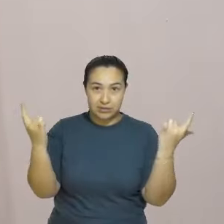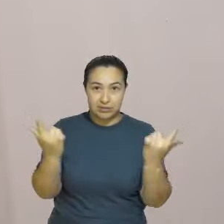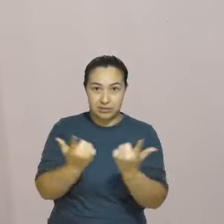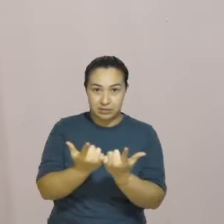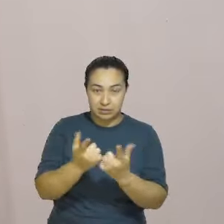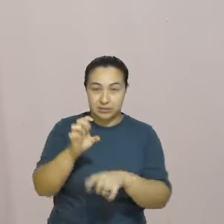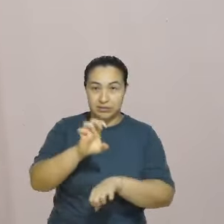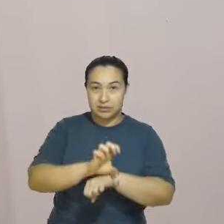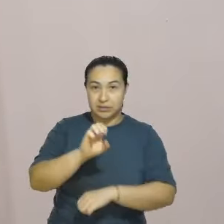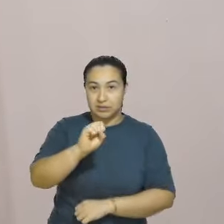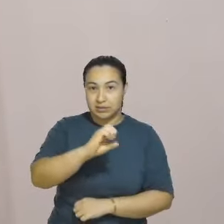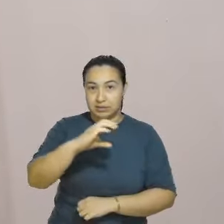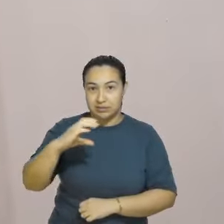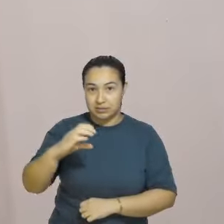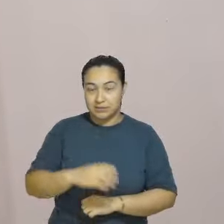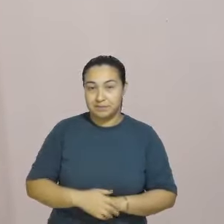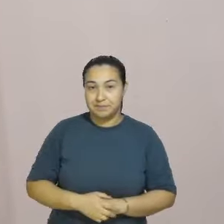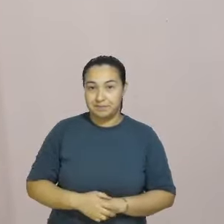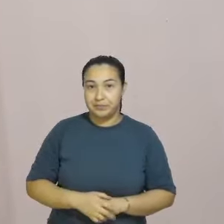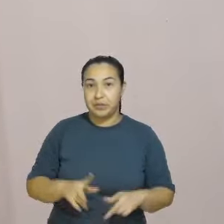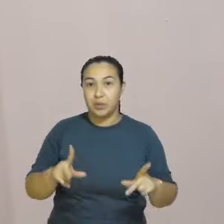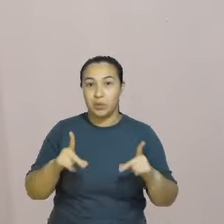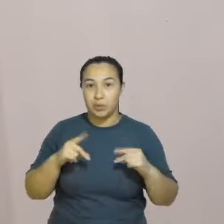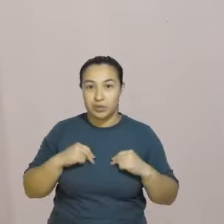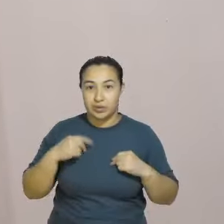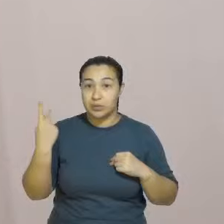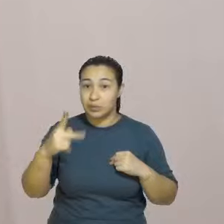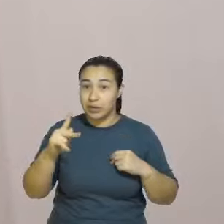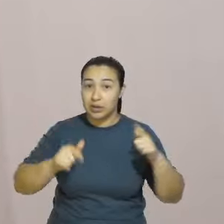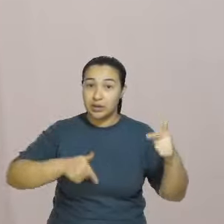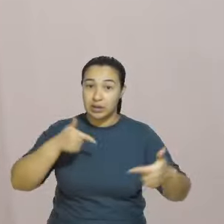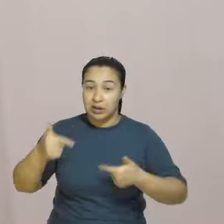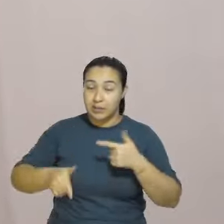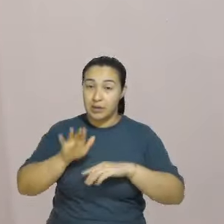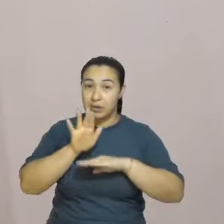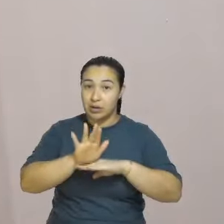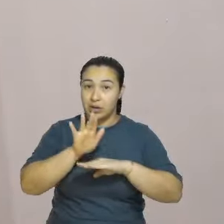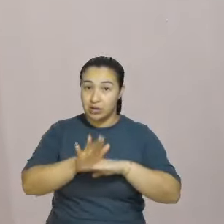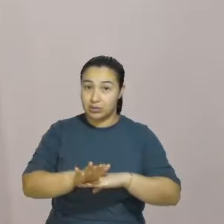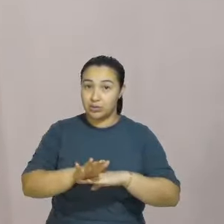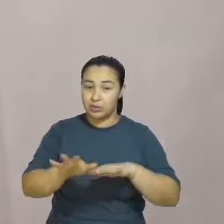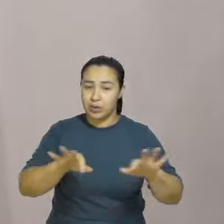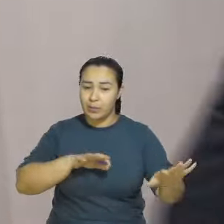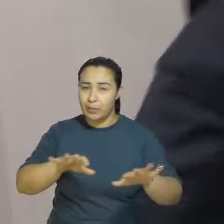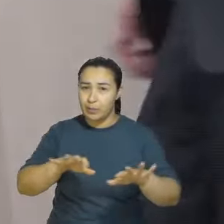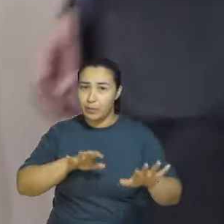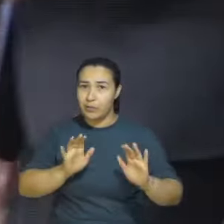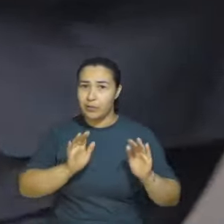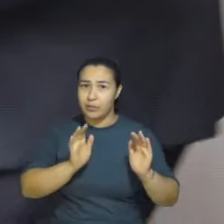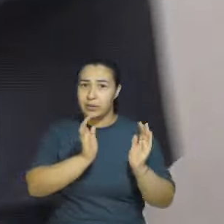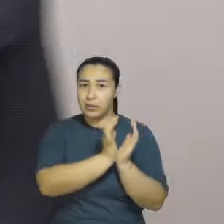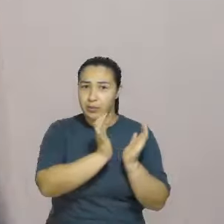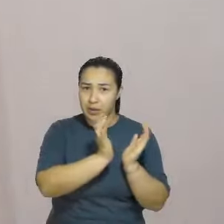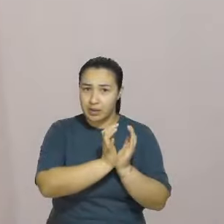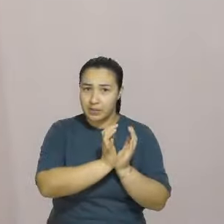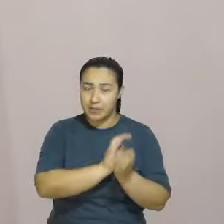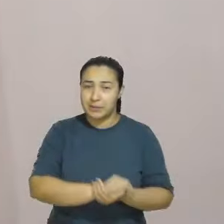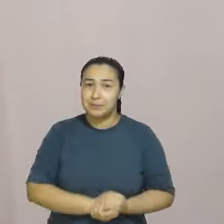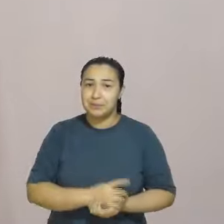Estado de Santa Catarina, reconhecimento pelo trabalho em prol do movimento apaiano do Estado de Santa Catarina.